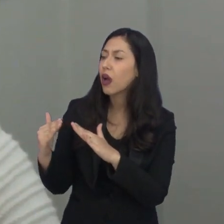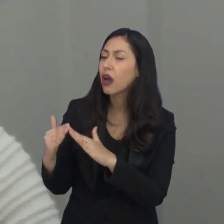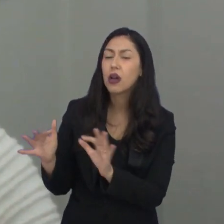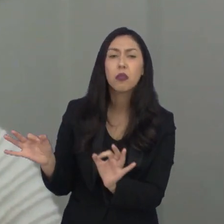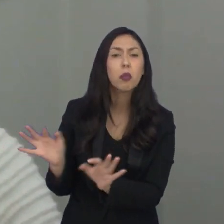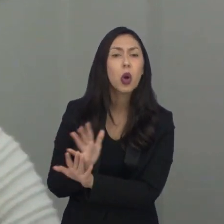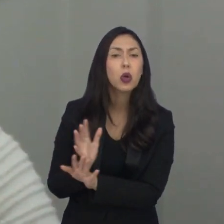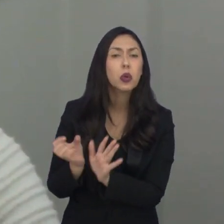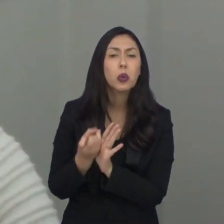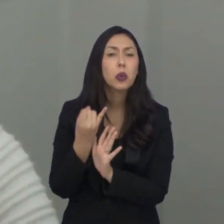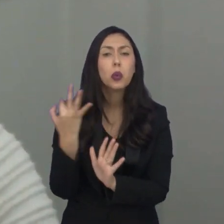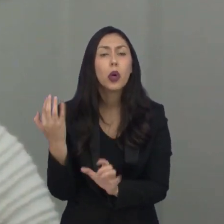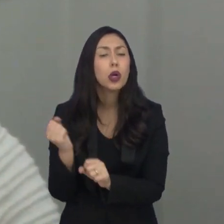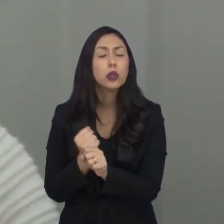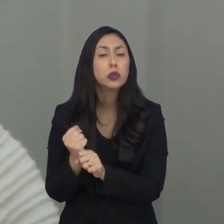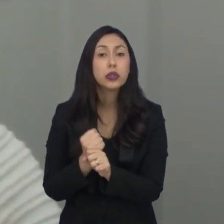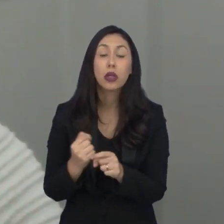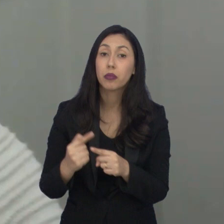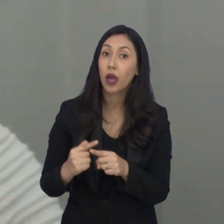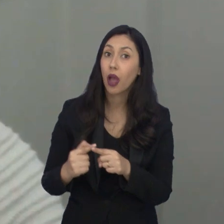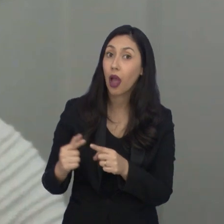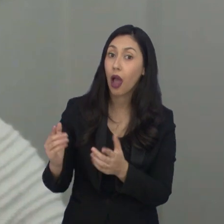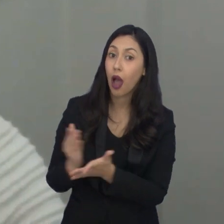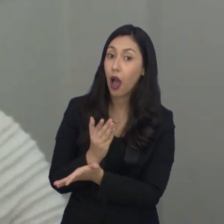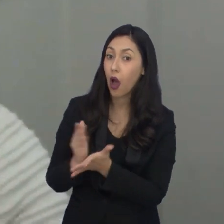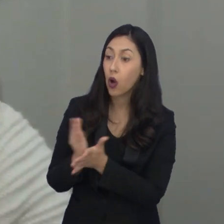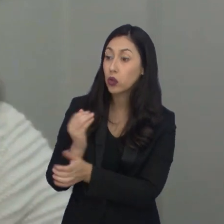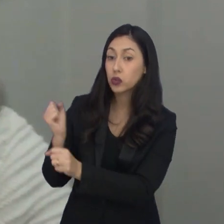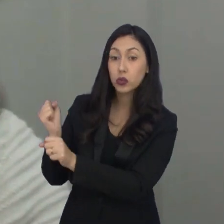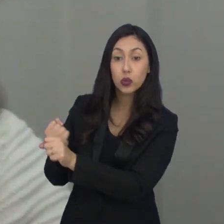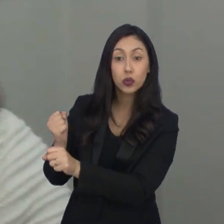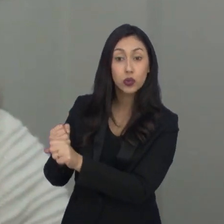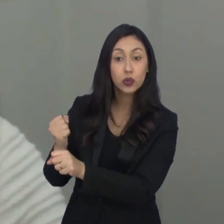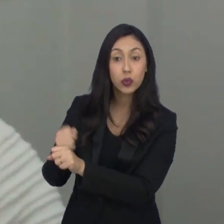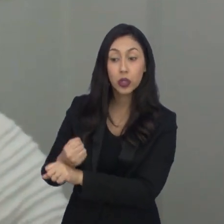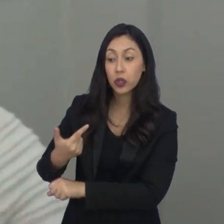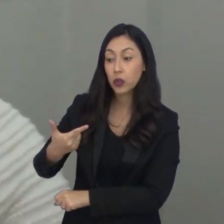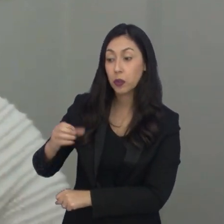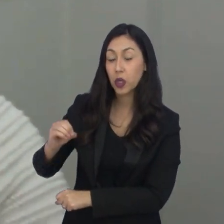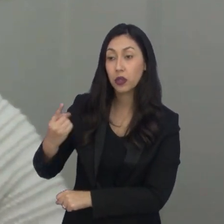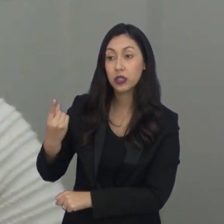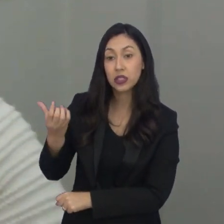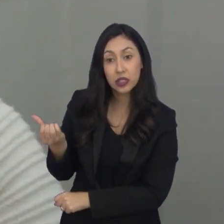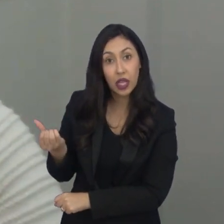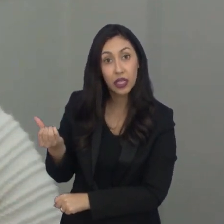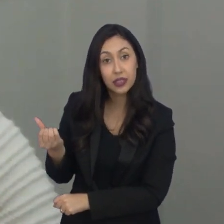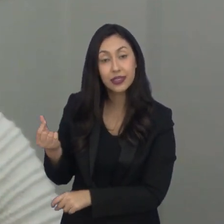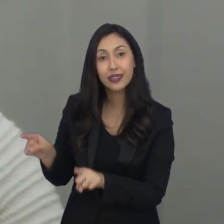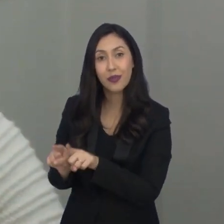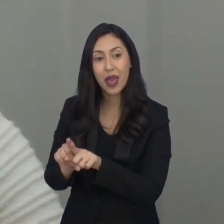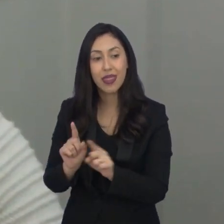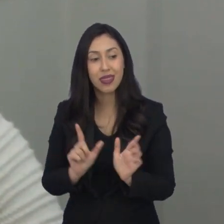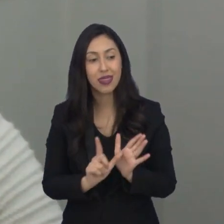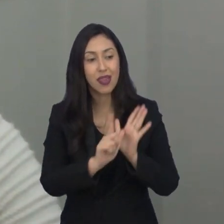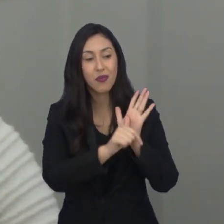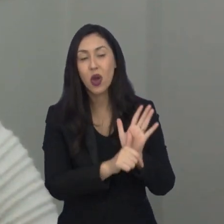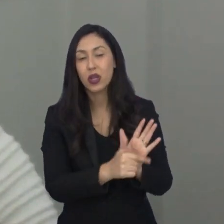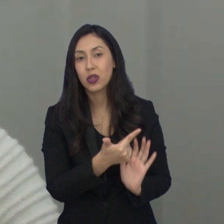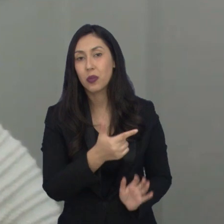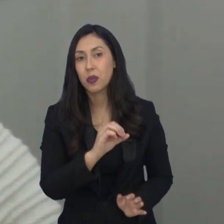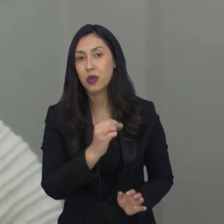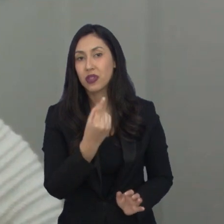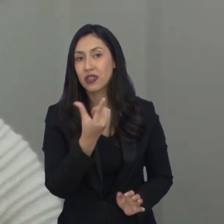tem diferença para núcleos que foram constituídos depois de 2016 e antes de 2016 na própria